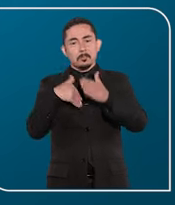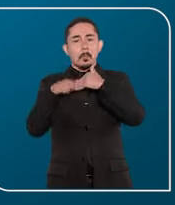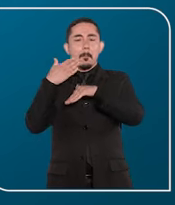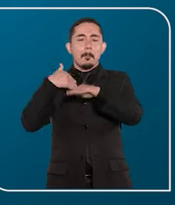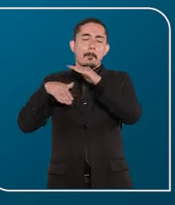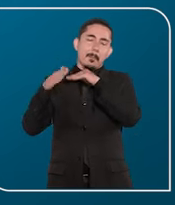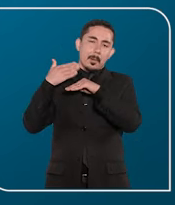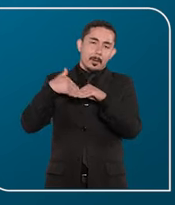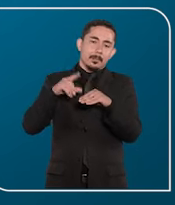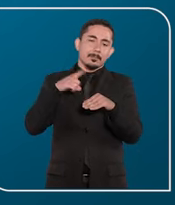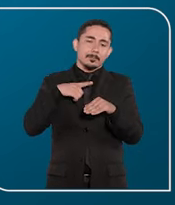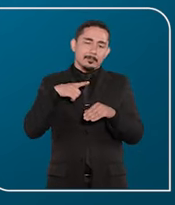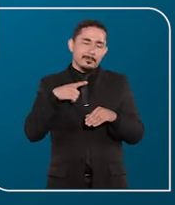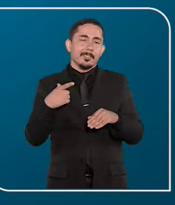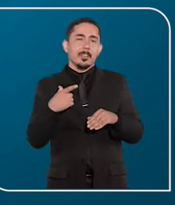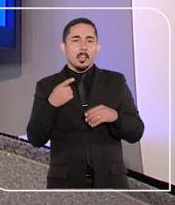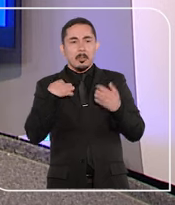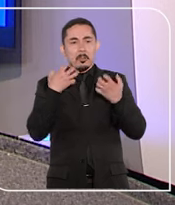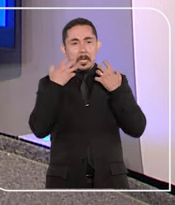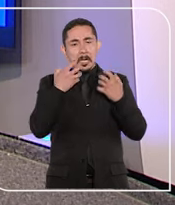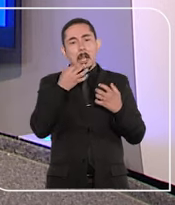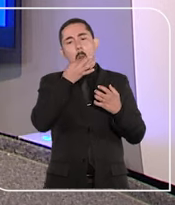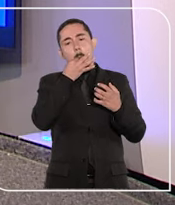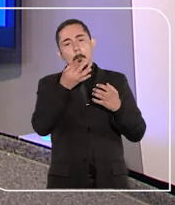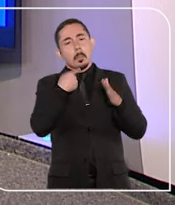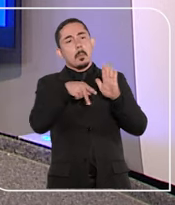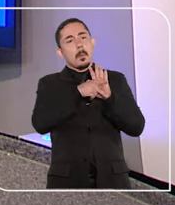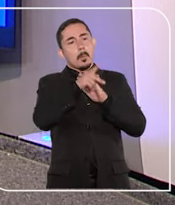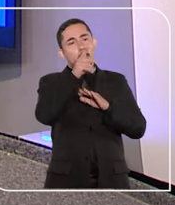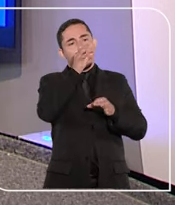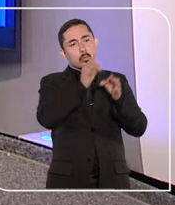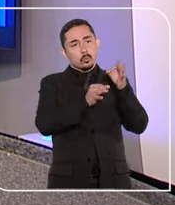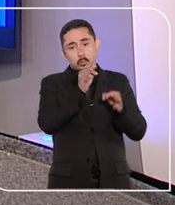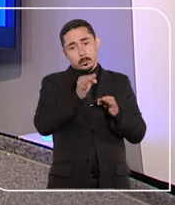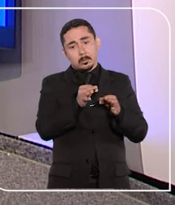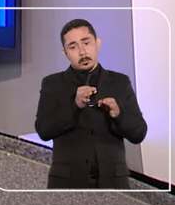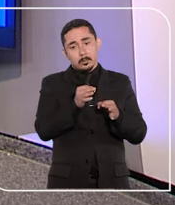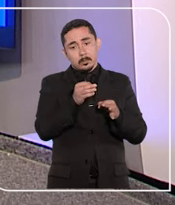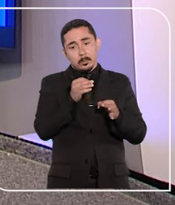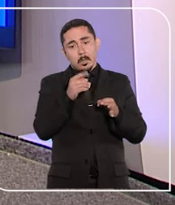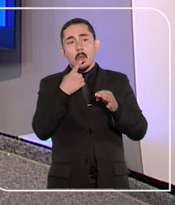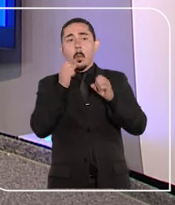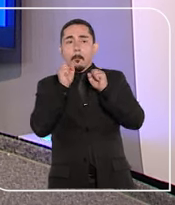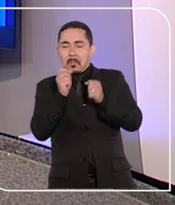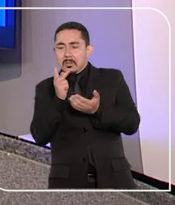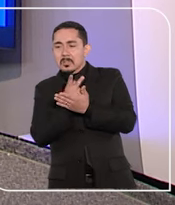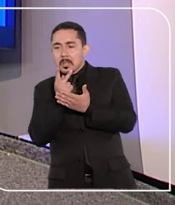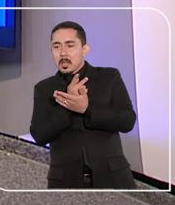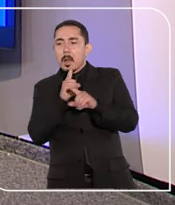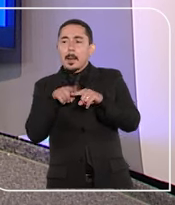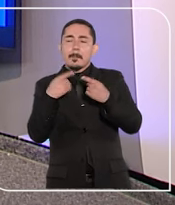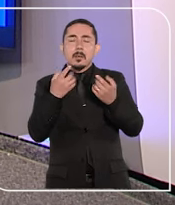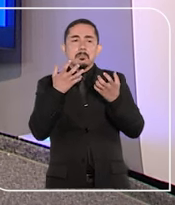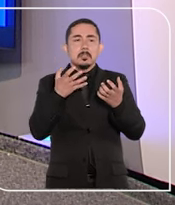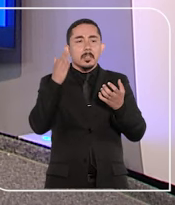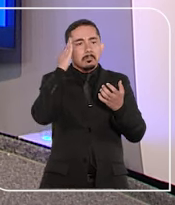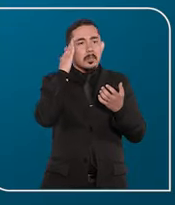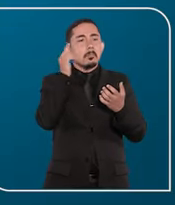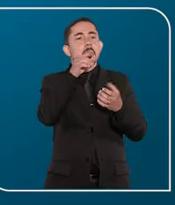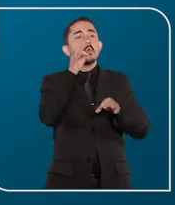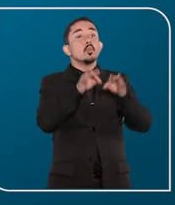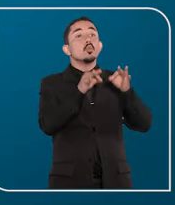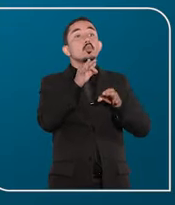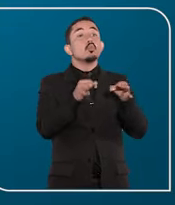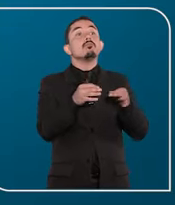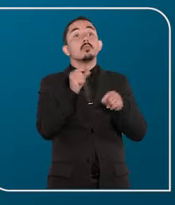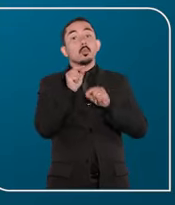por vezes, é mais forte. Não, eu quero a opinião do juiz, eu quero uma decisão do juiz, eu posso até estar errado, né? Mas eu quero que o juiz diga que está errado. O